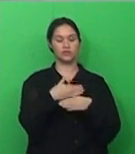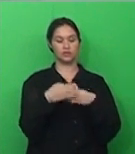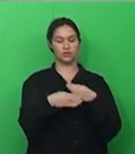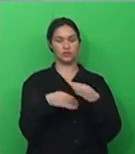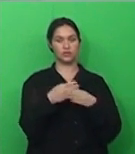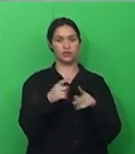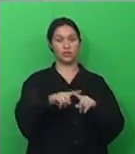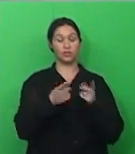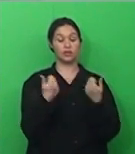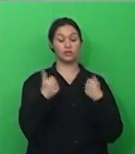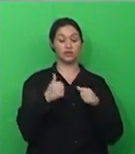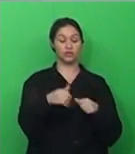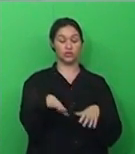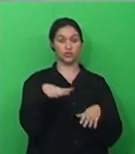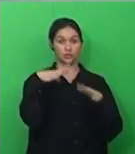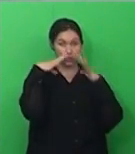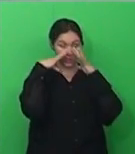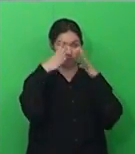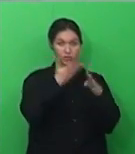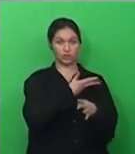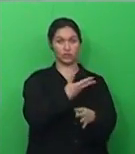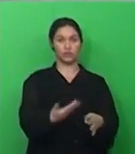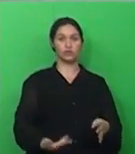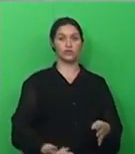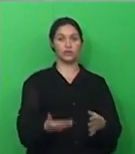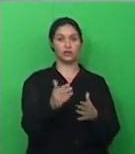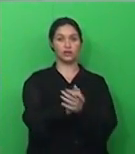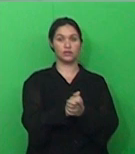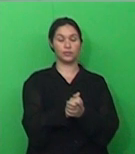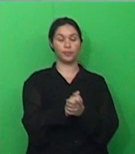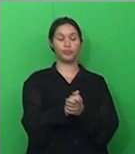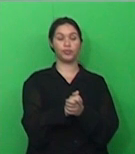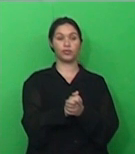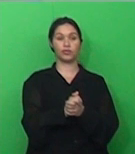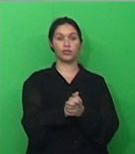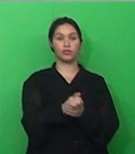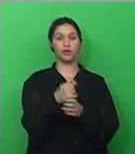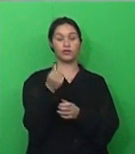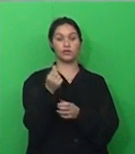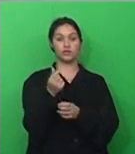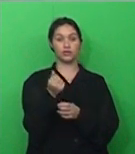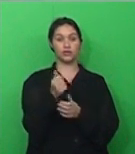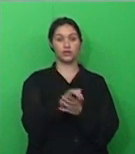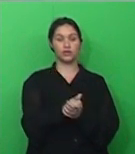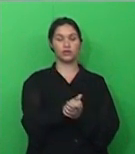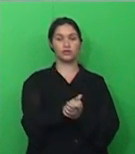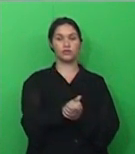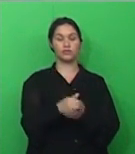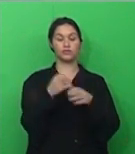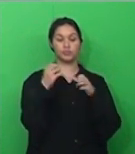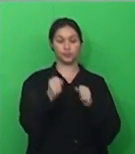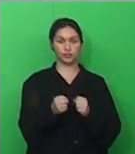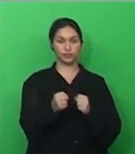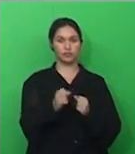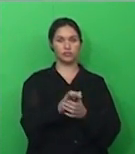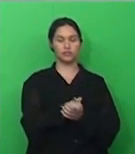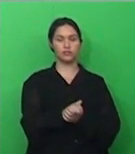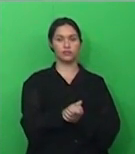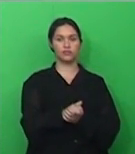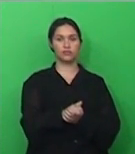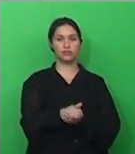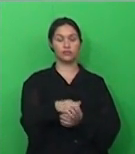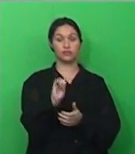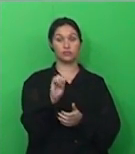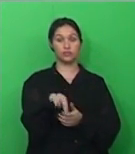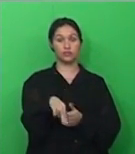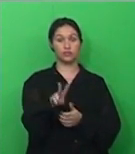atenção do governo, que seja investido recursos, que tem muitos recursos que estão por aí, e